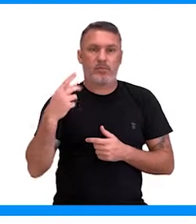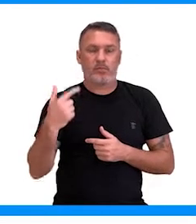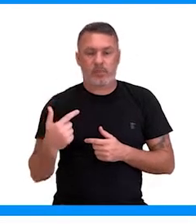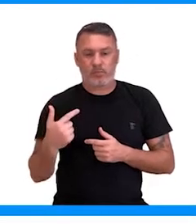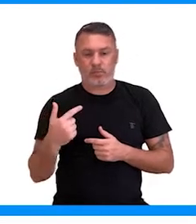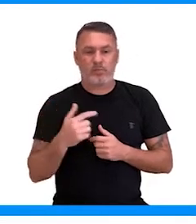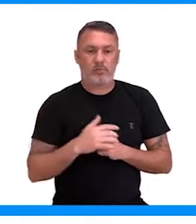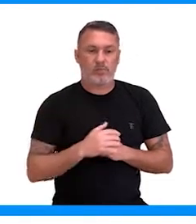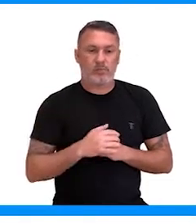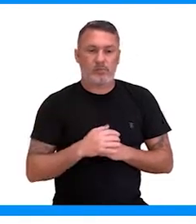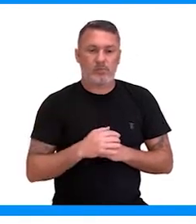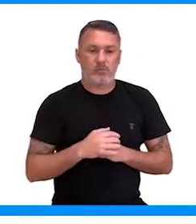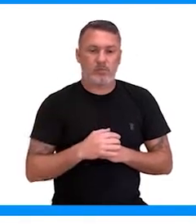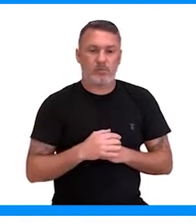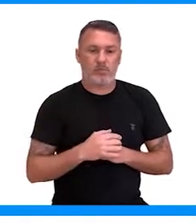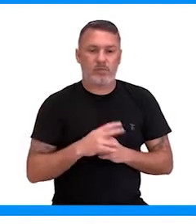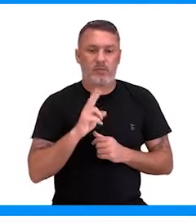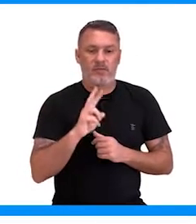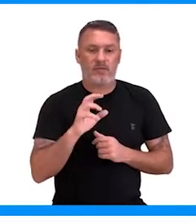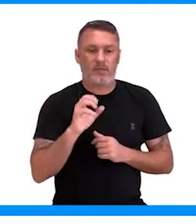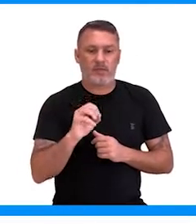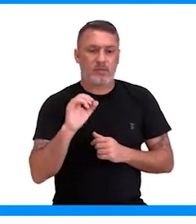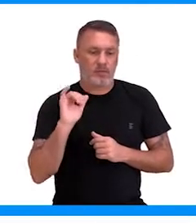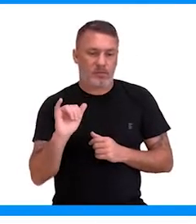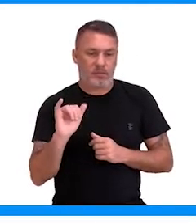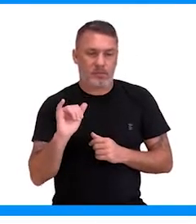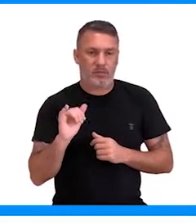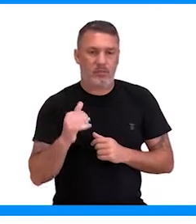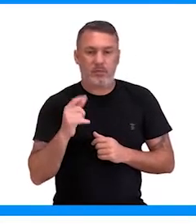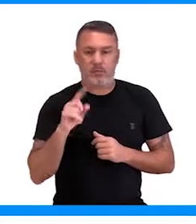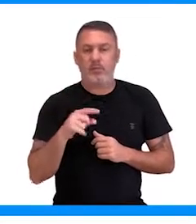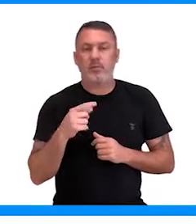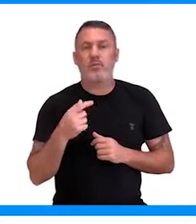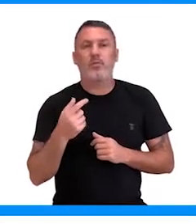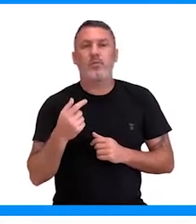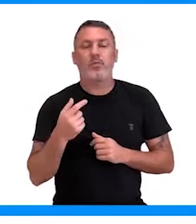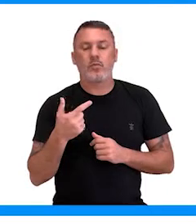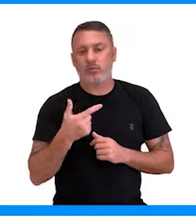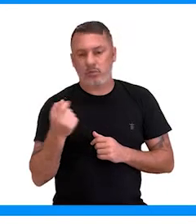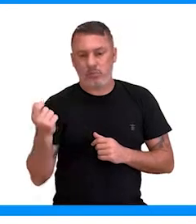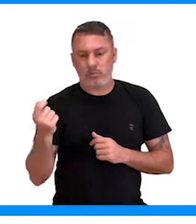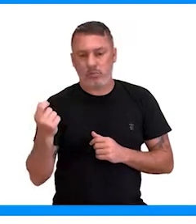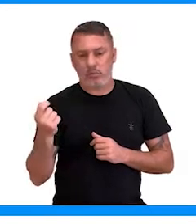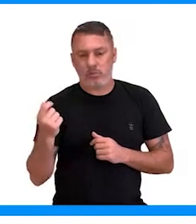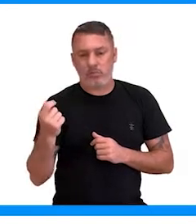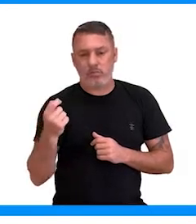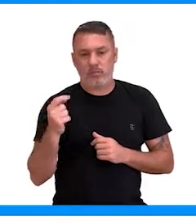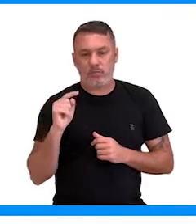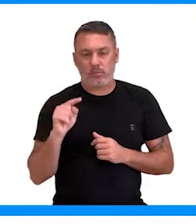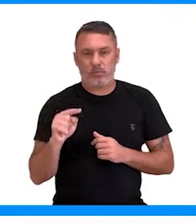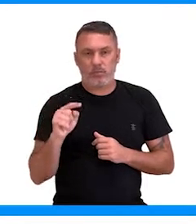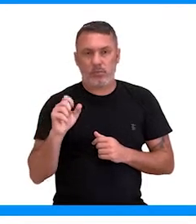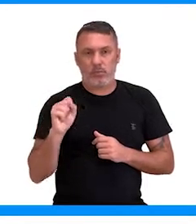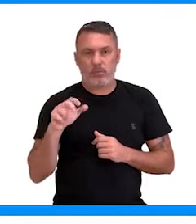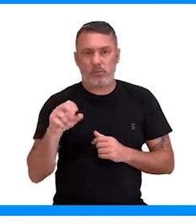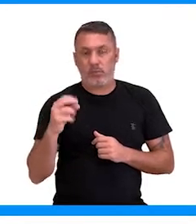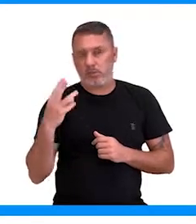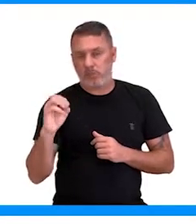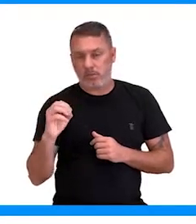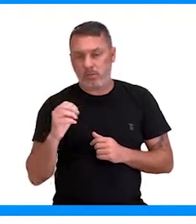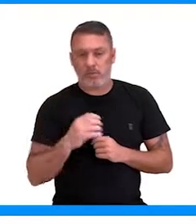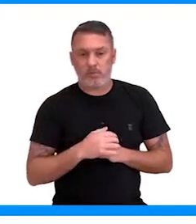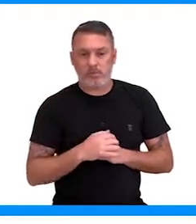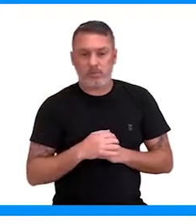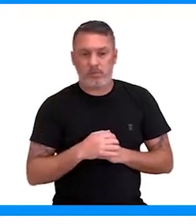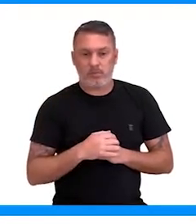2. O V0y é 200 seno de